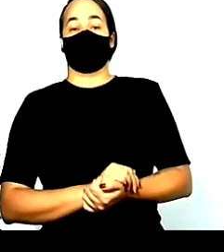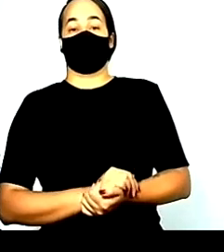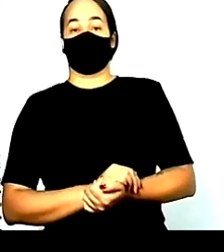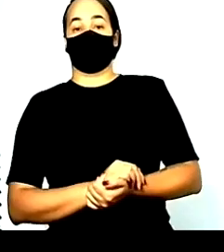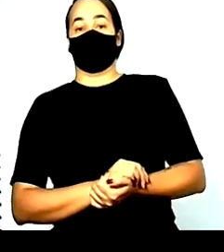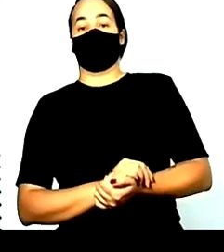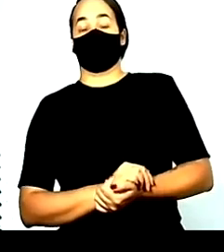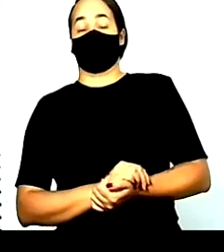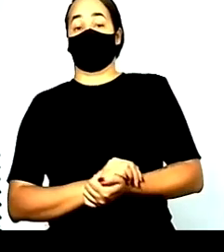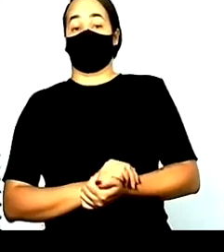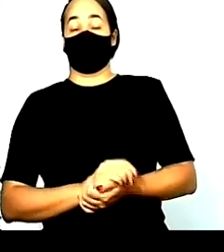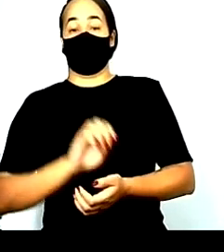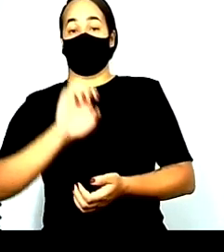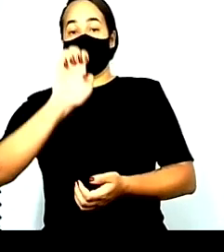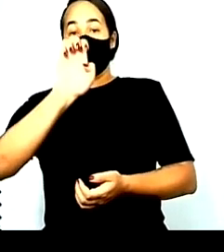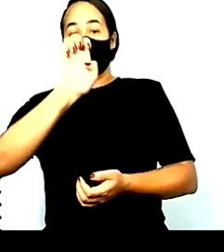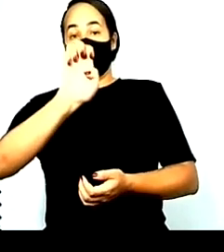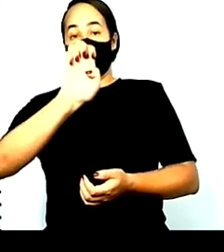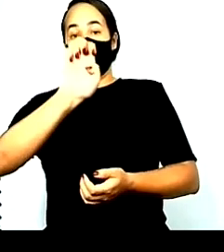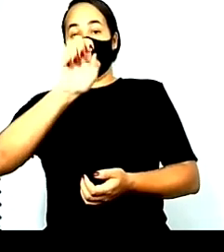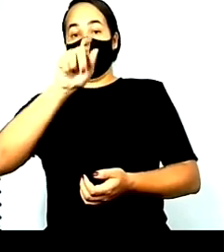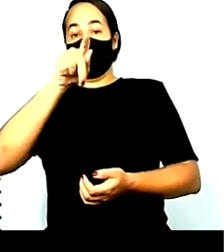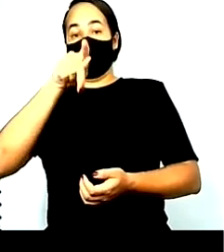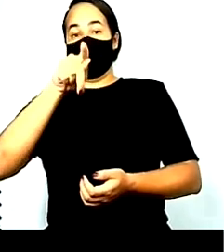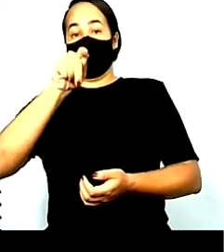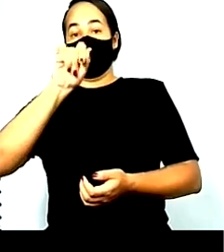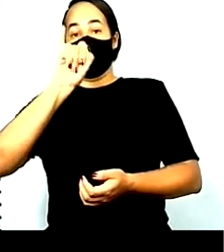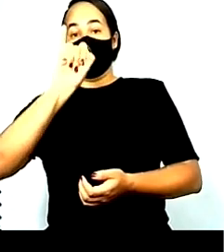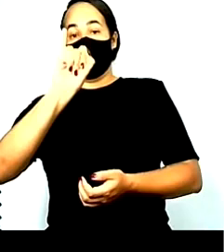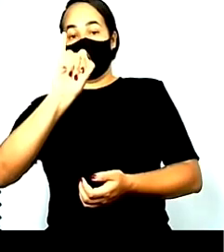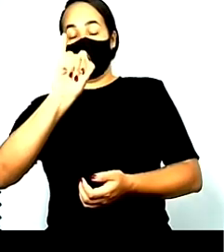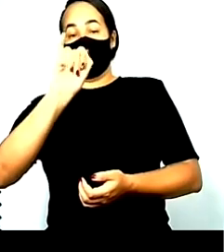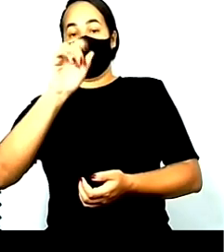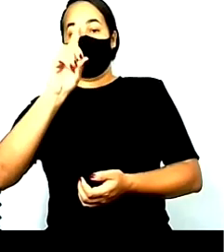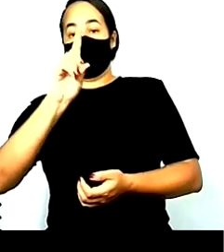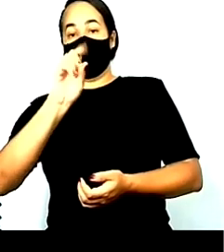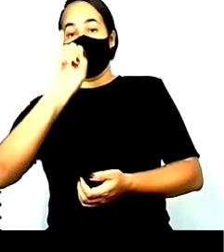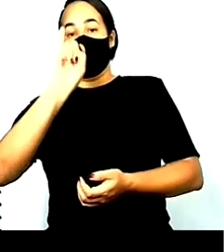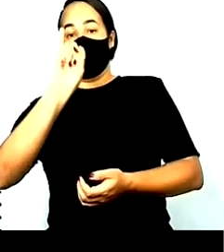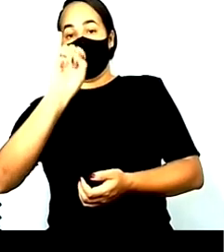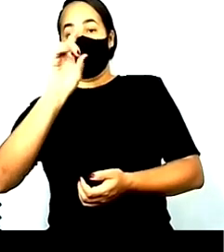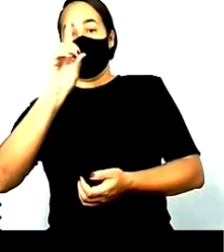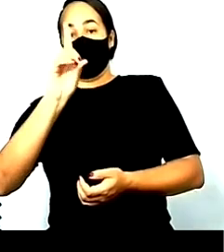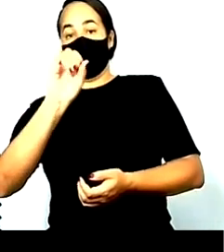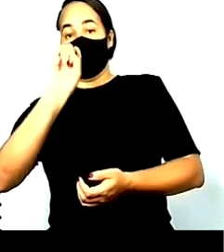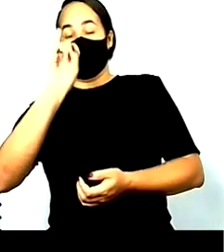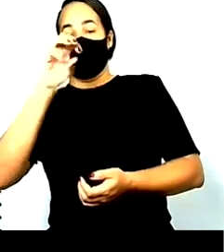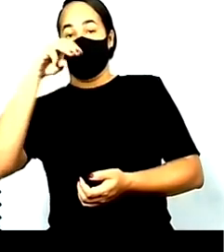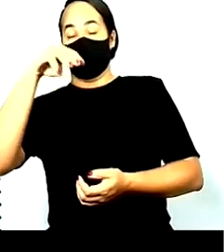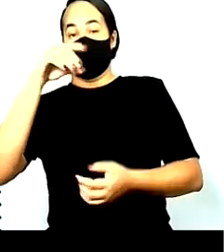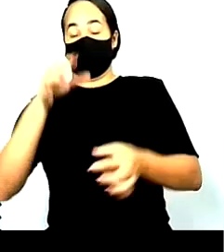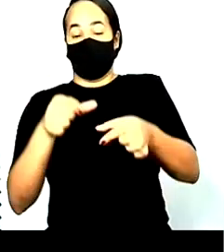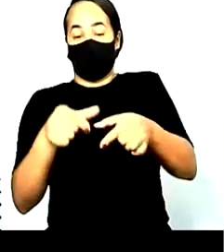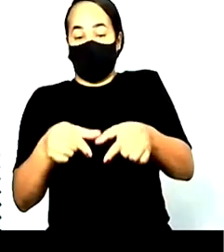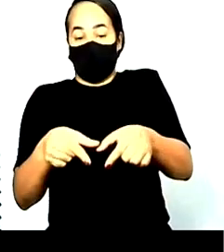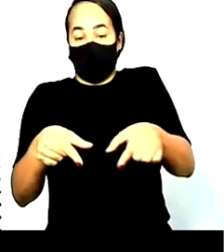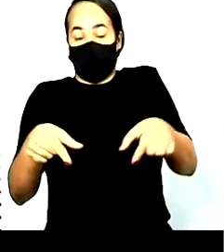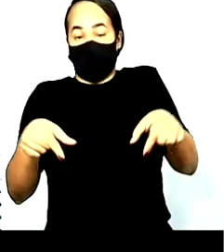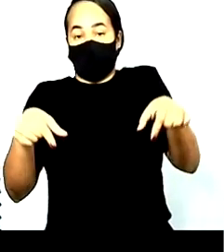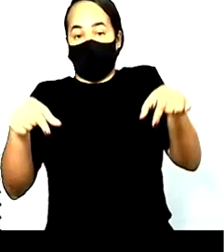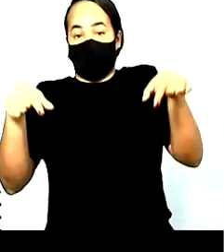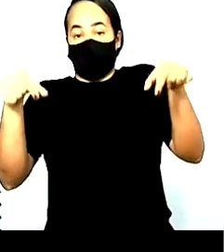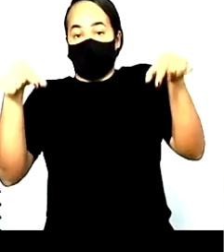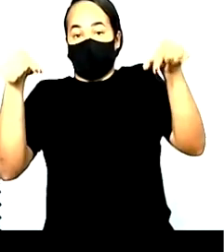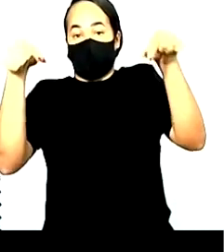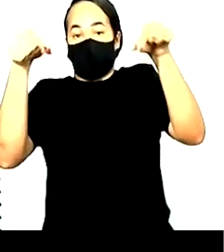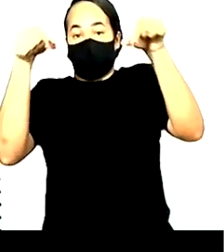é o epidídimos. Os epidídimos são canais alongados que se enrolam, está vendo aí na imagem ao lado, ó, que se